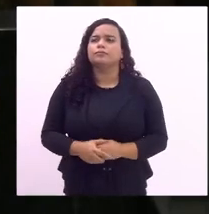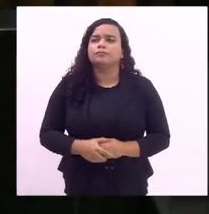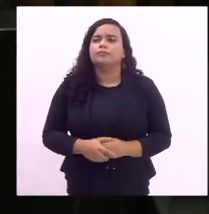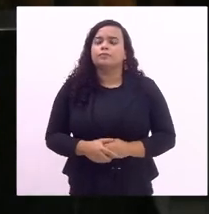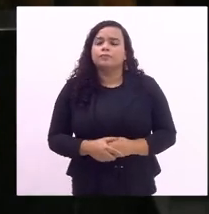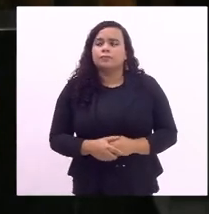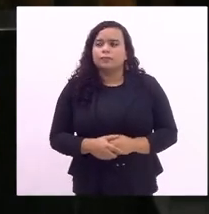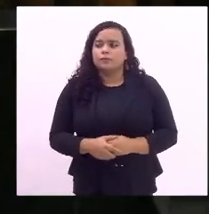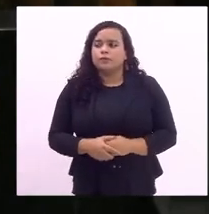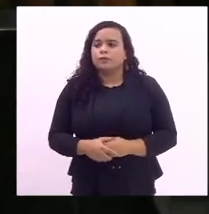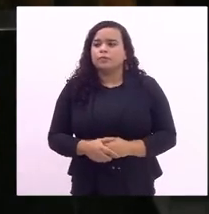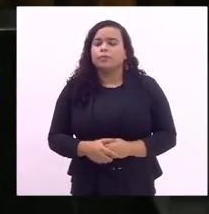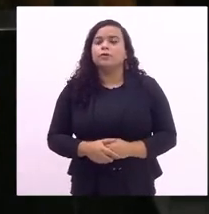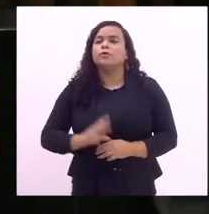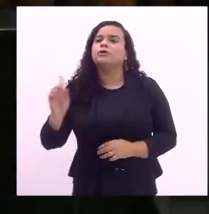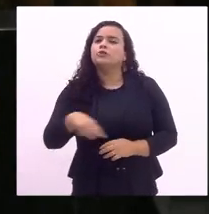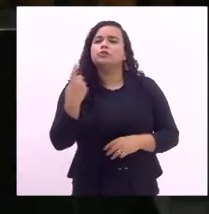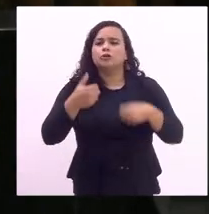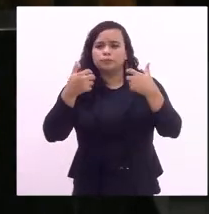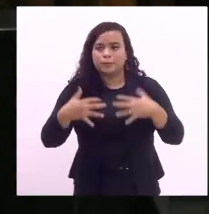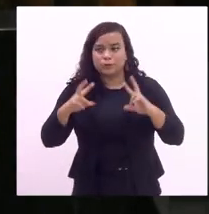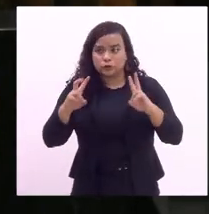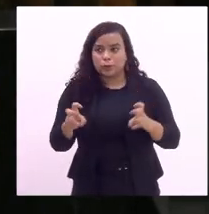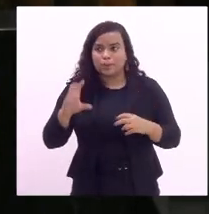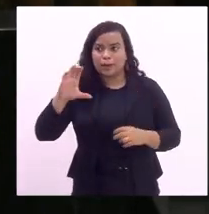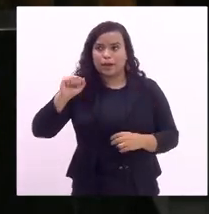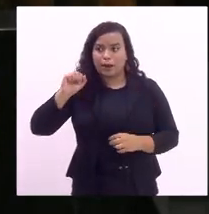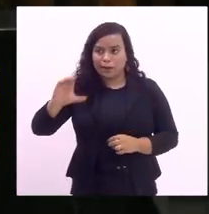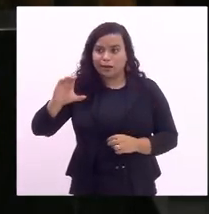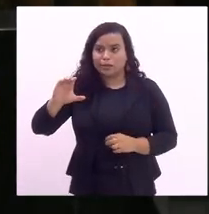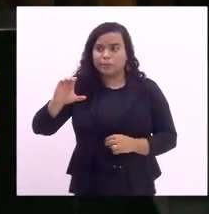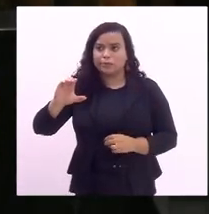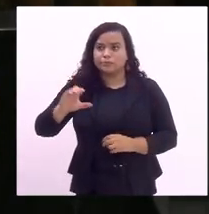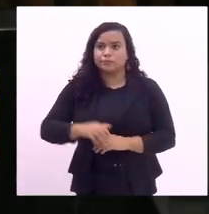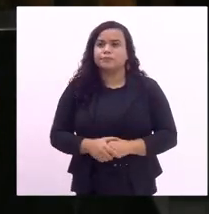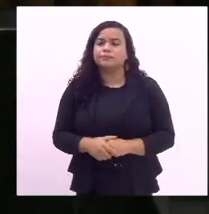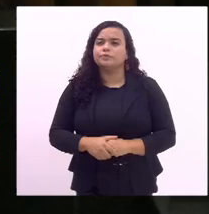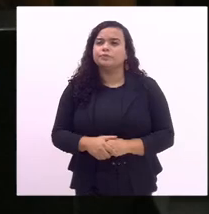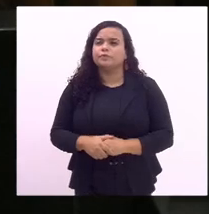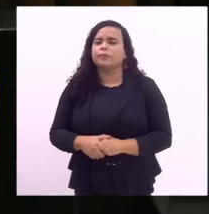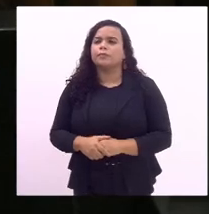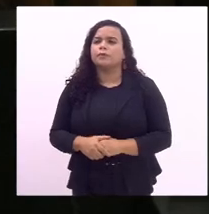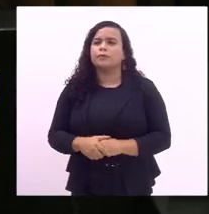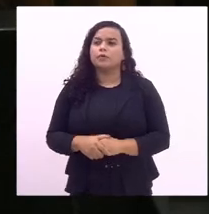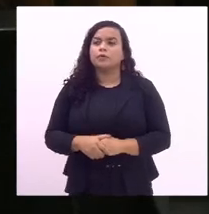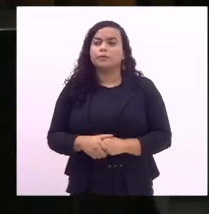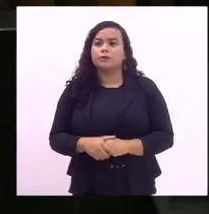Quando a gente fala de CAC, presidente Aju, eu...